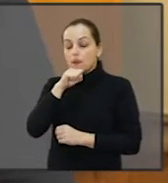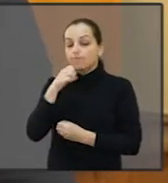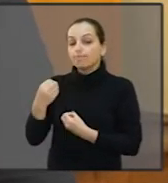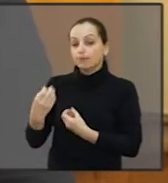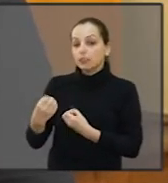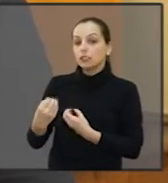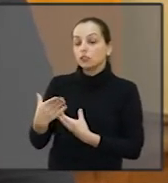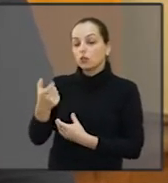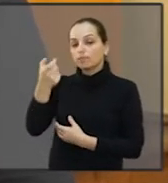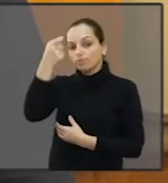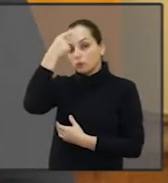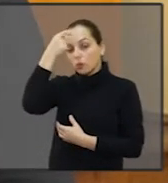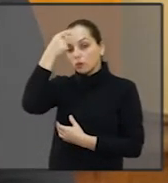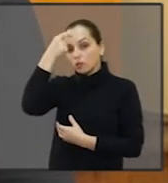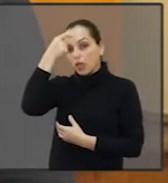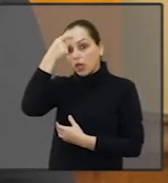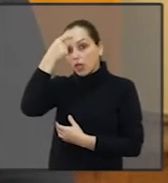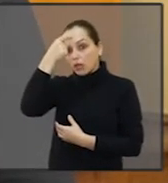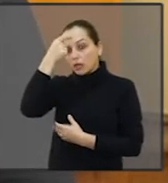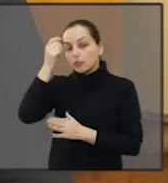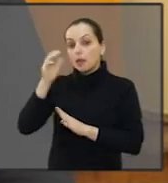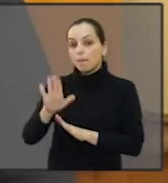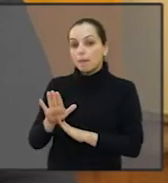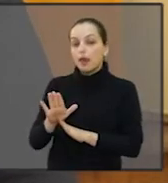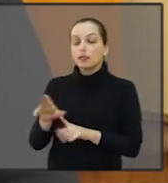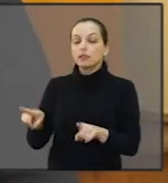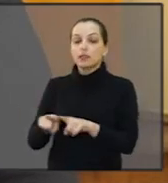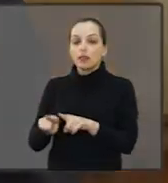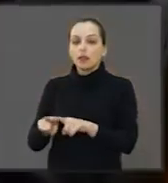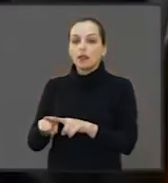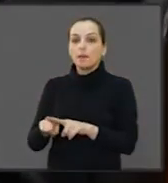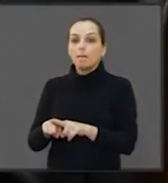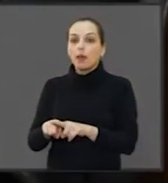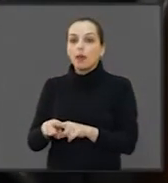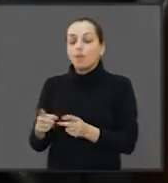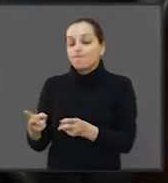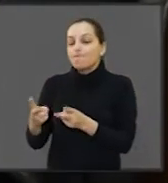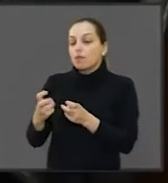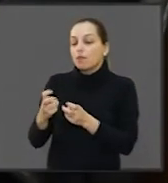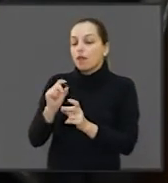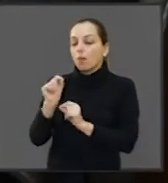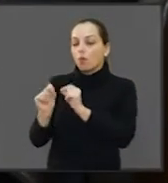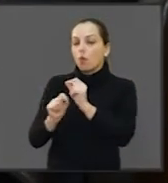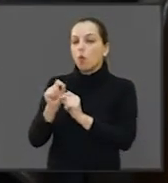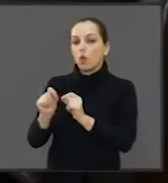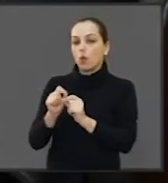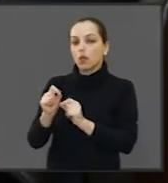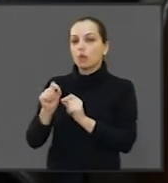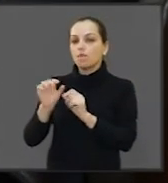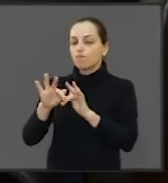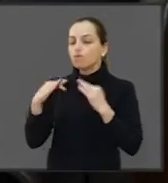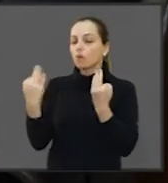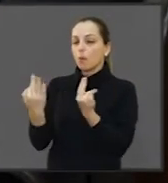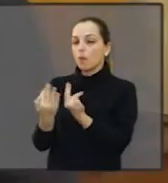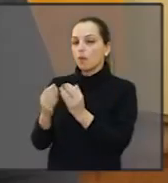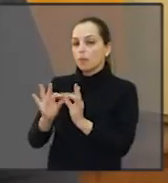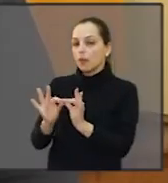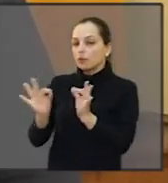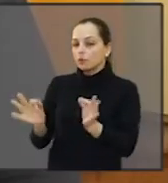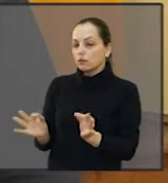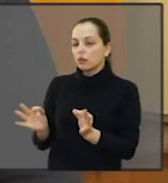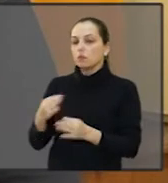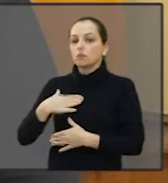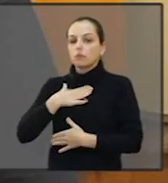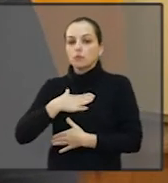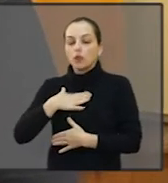tenho consciência, né? Mas ao mesmo tempo eu tenho bem meus pés no chão, né? Eu sou de uma família simples,